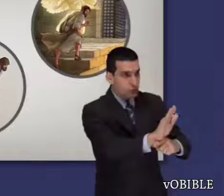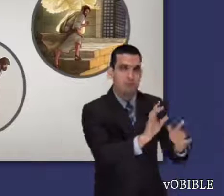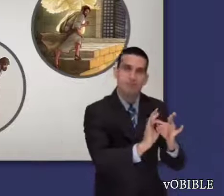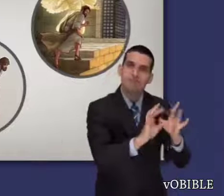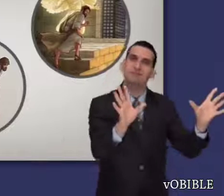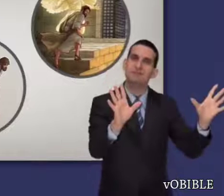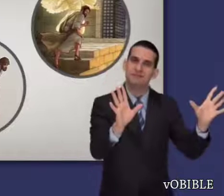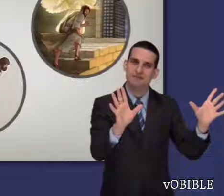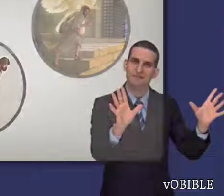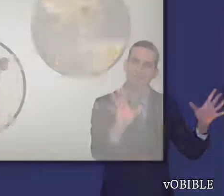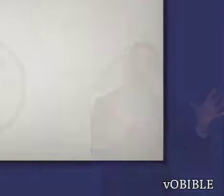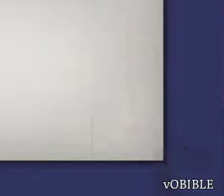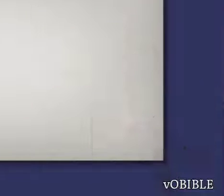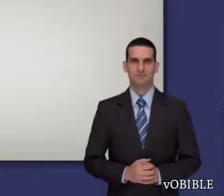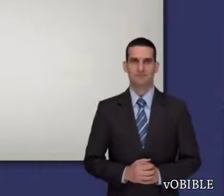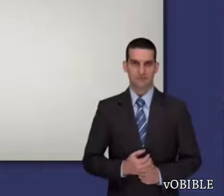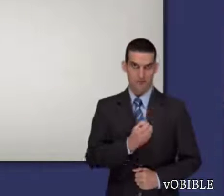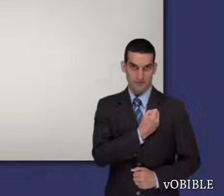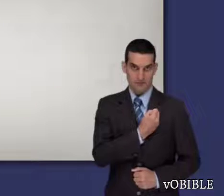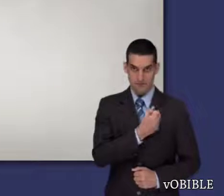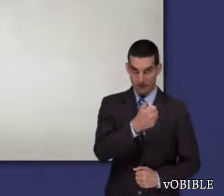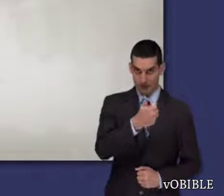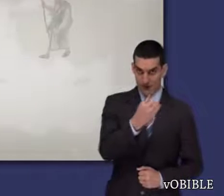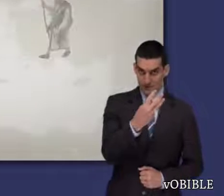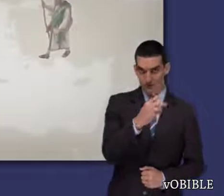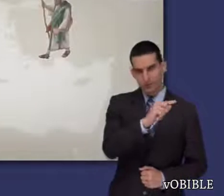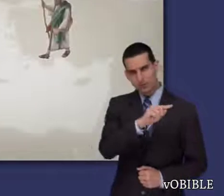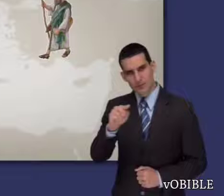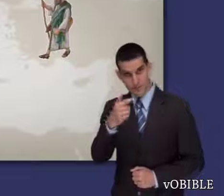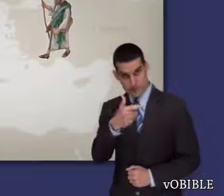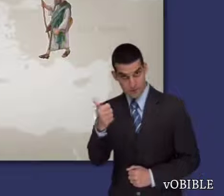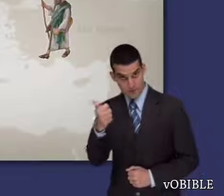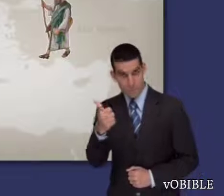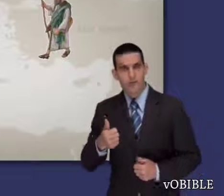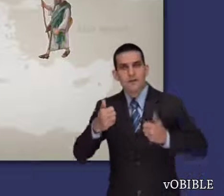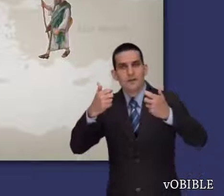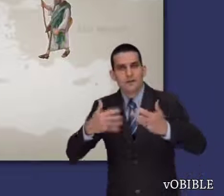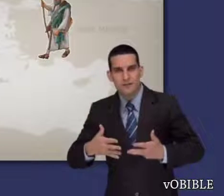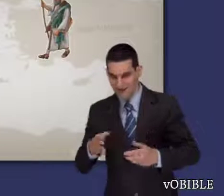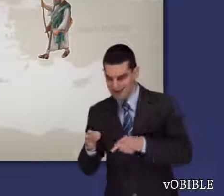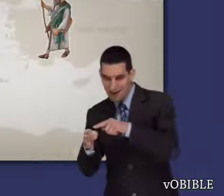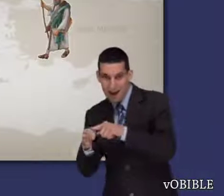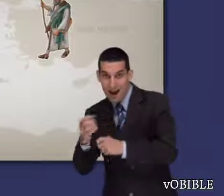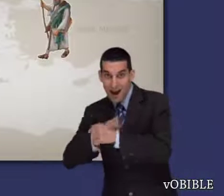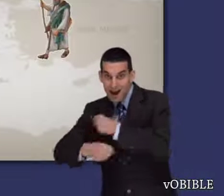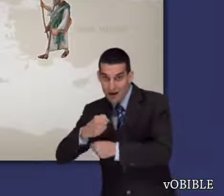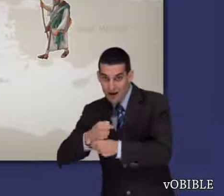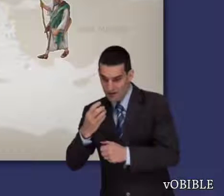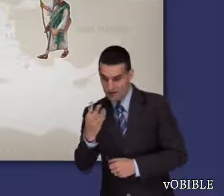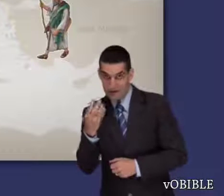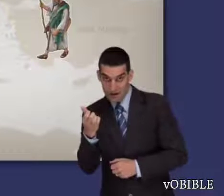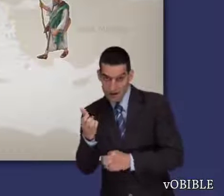tarde é solto por um anjo. Os capítulos 13 a 21 descrevem as 3 viagens missionárias de Paulo, que ocorrem entre